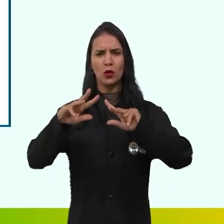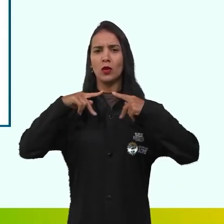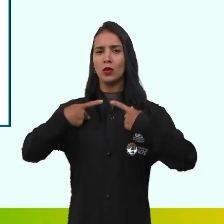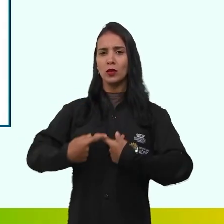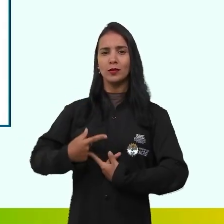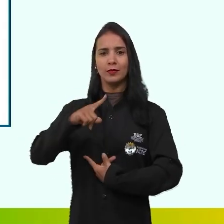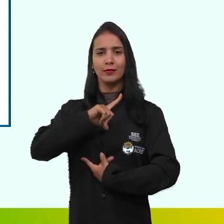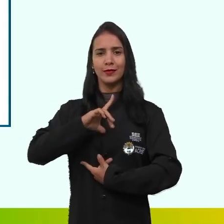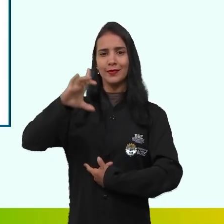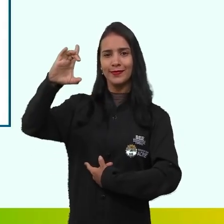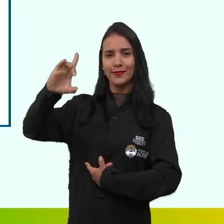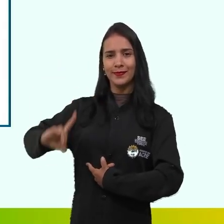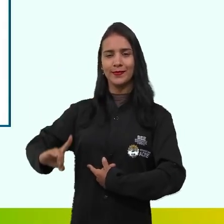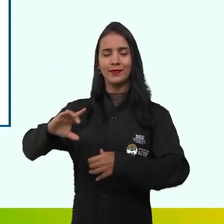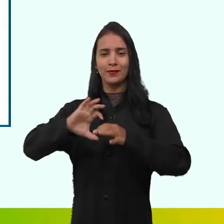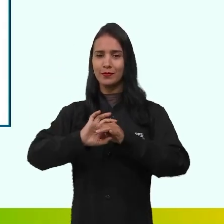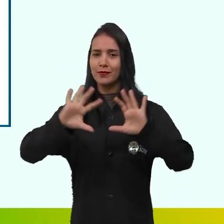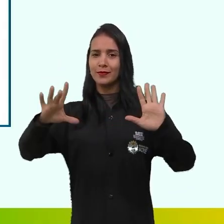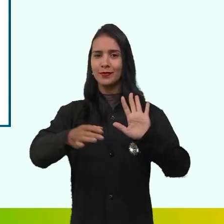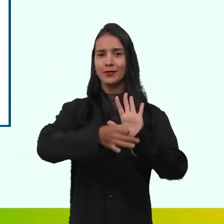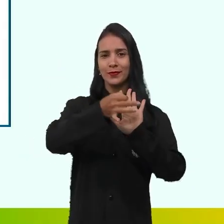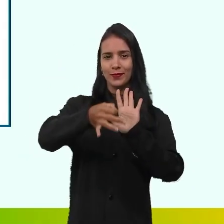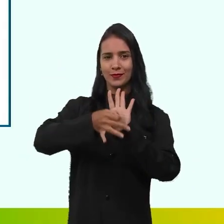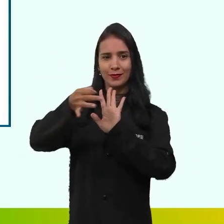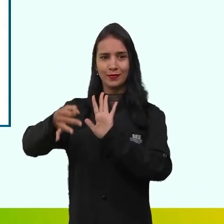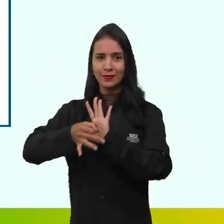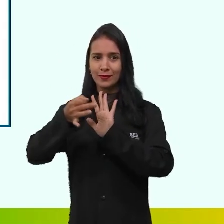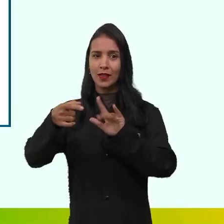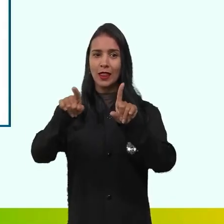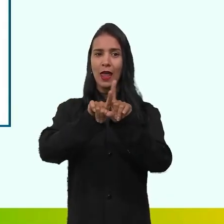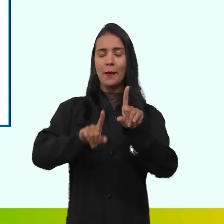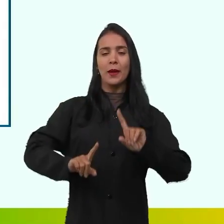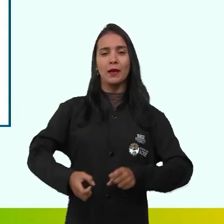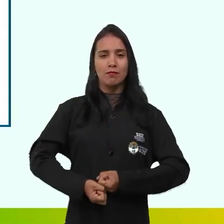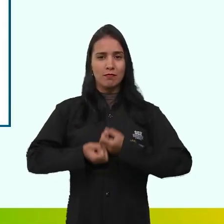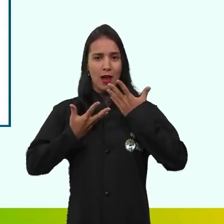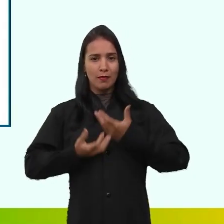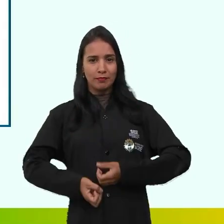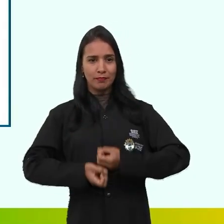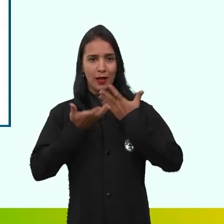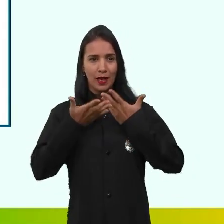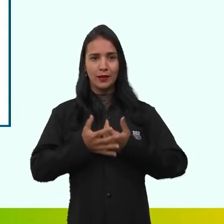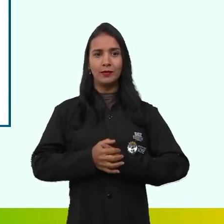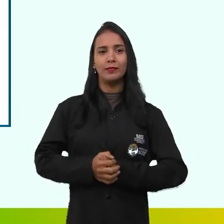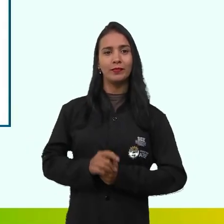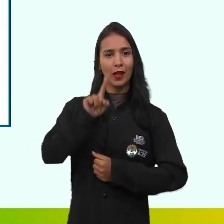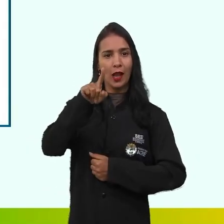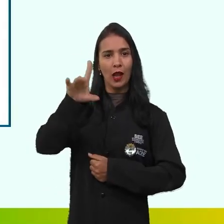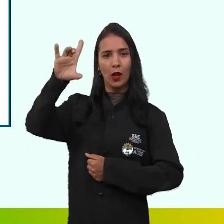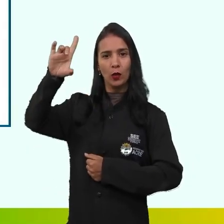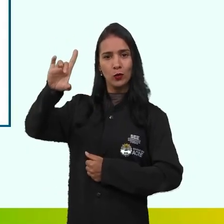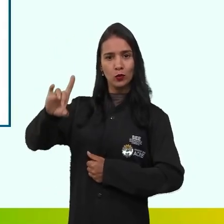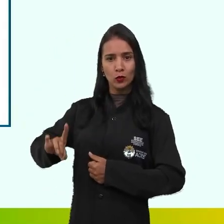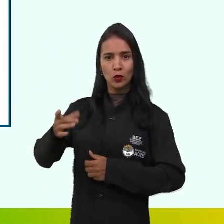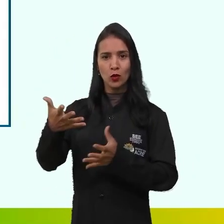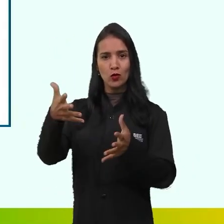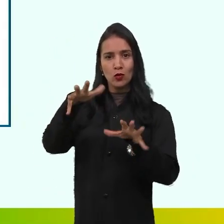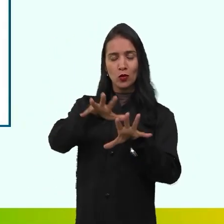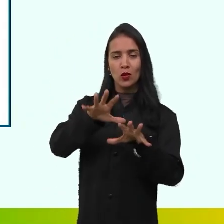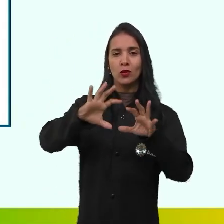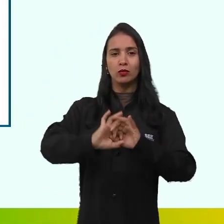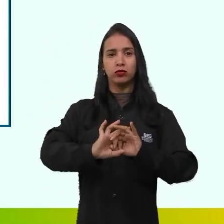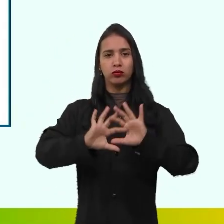tem direito à liberdade de opinião e de expressão. Este direito inclui a liberdade de